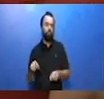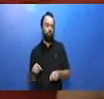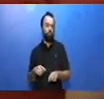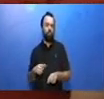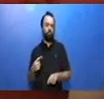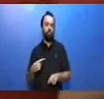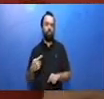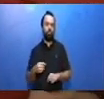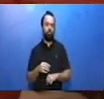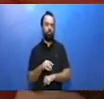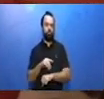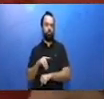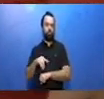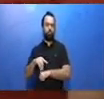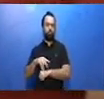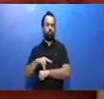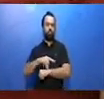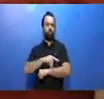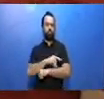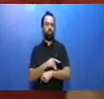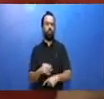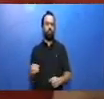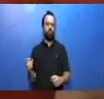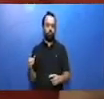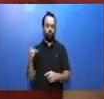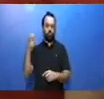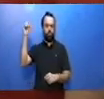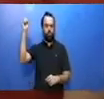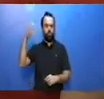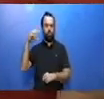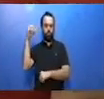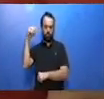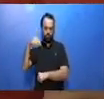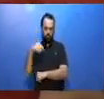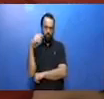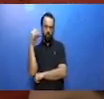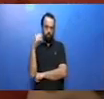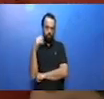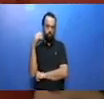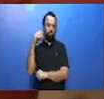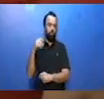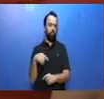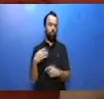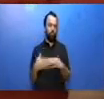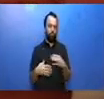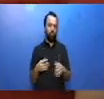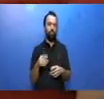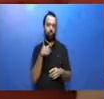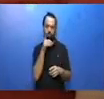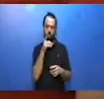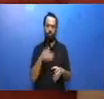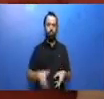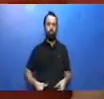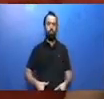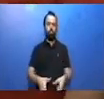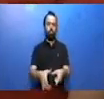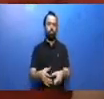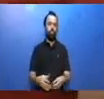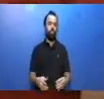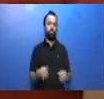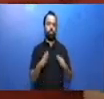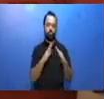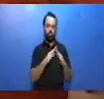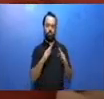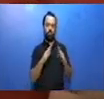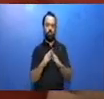primeiro asfaltou, colocou a luz elétrica, a água encanada. Depois, construíram as casas e foram